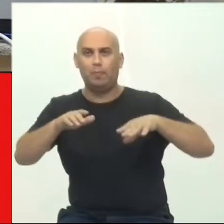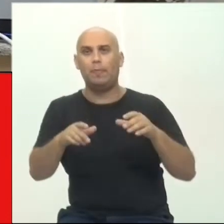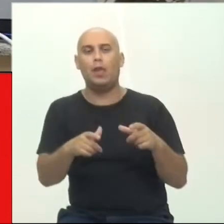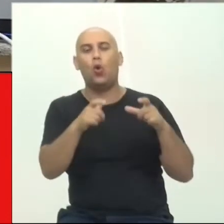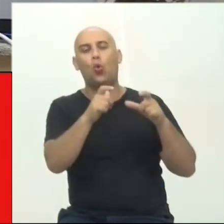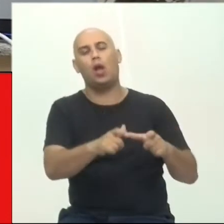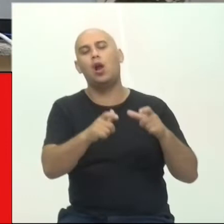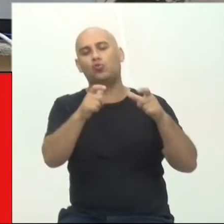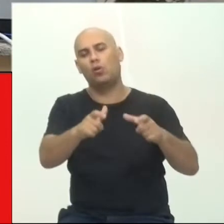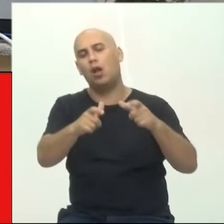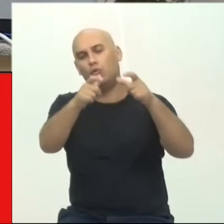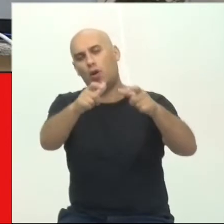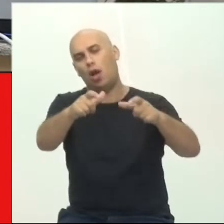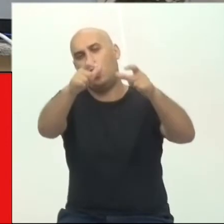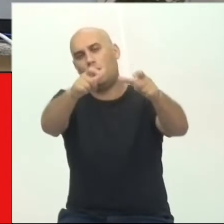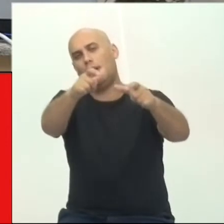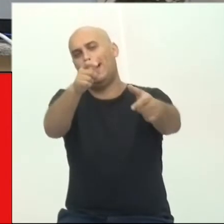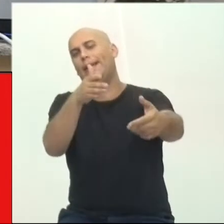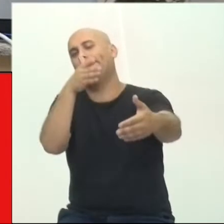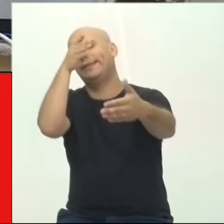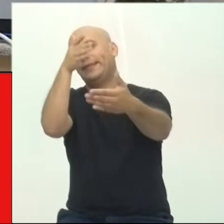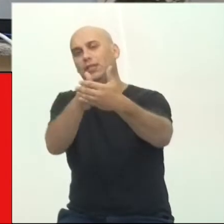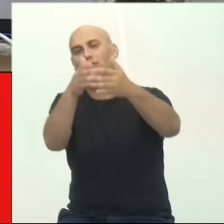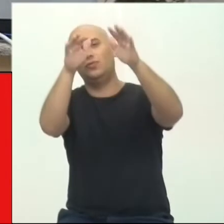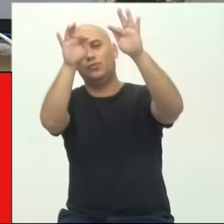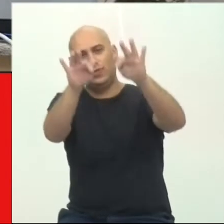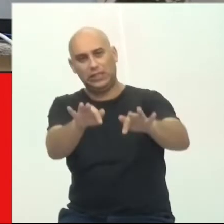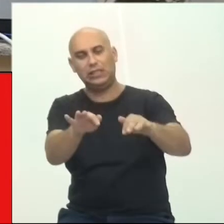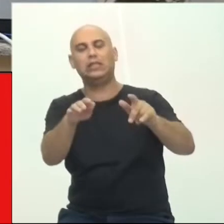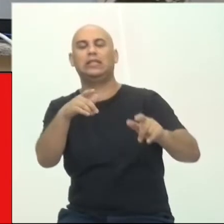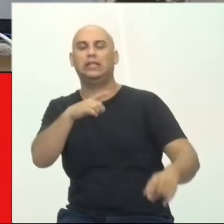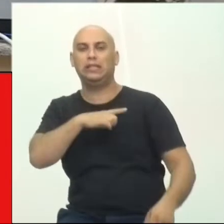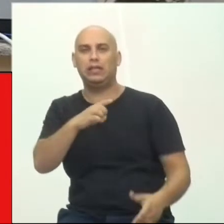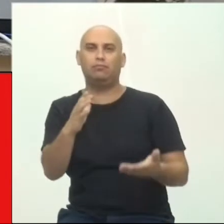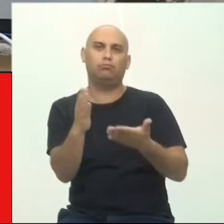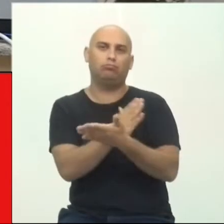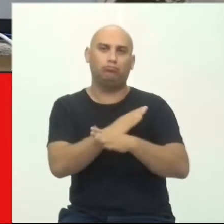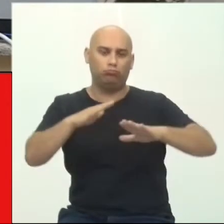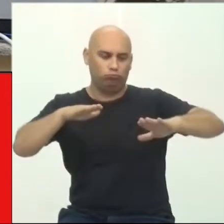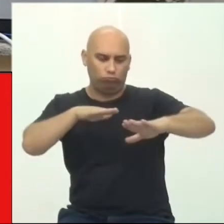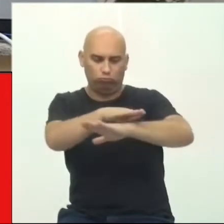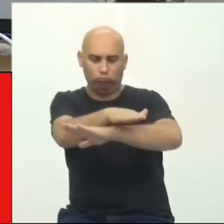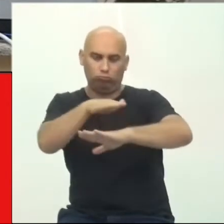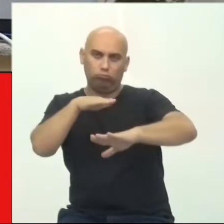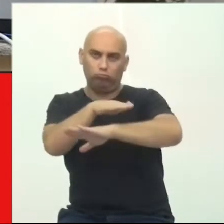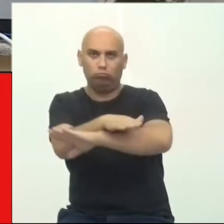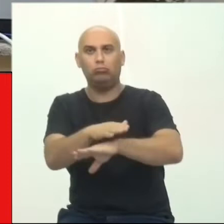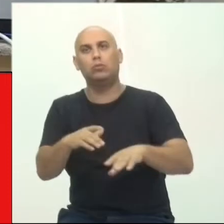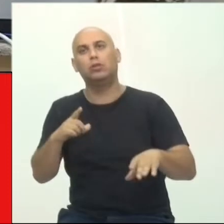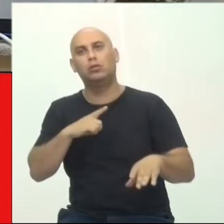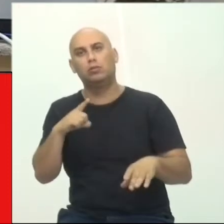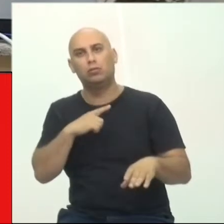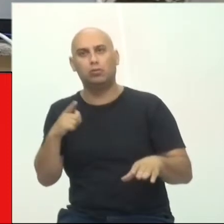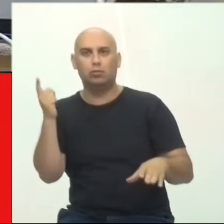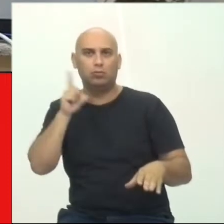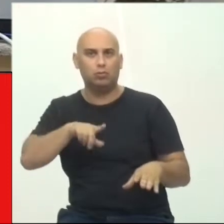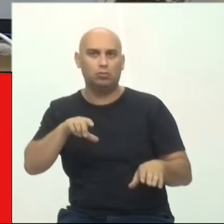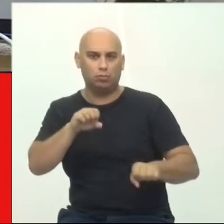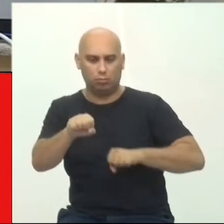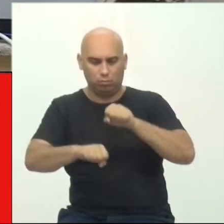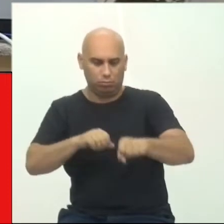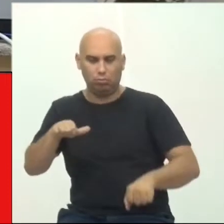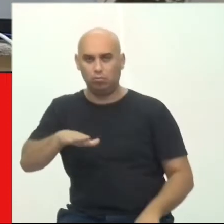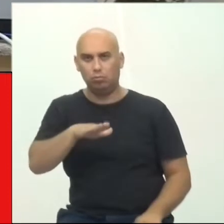pontos de cruzamento ao longo aonde bom, enfim, onde tu entra na ciclovia e faz o